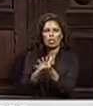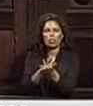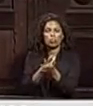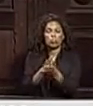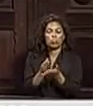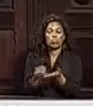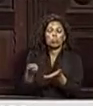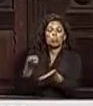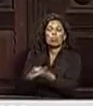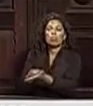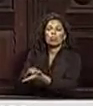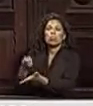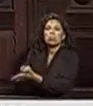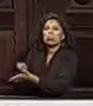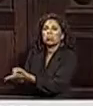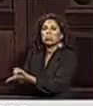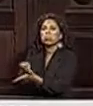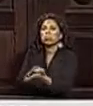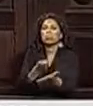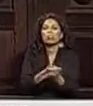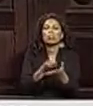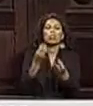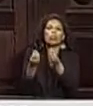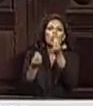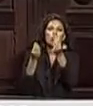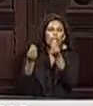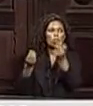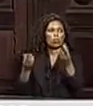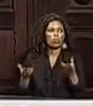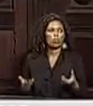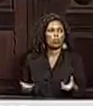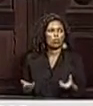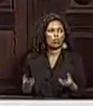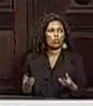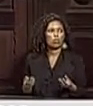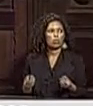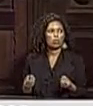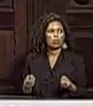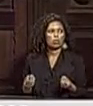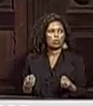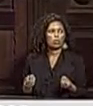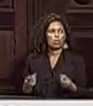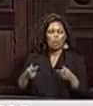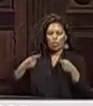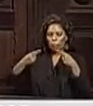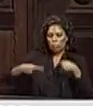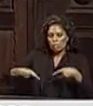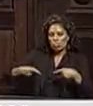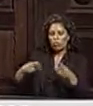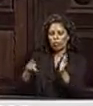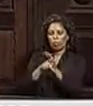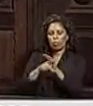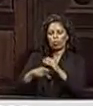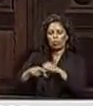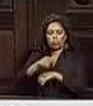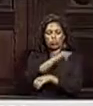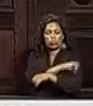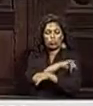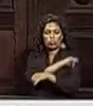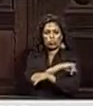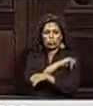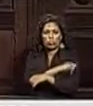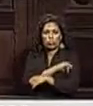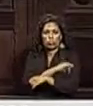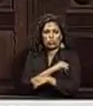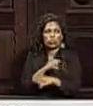pré-sal, se consolida com a eliminação paulatina da política de conteúdo local e se completa com uma